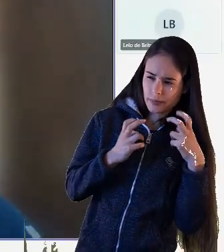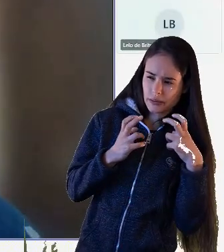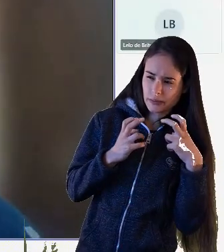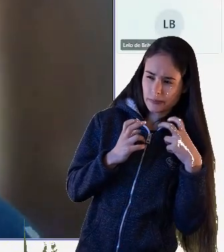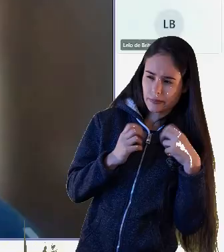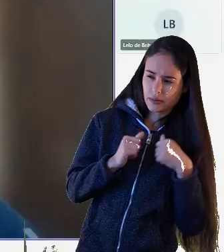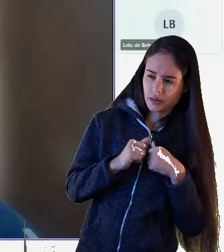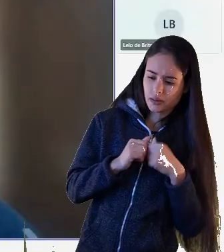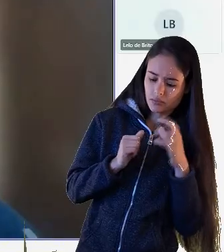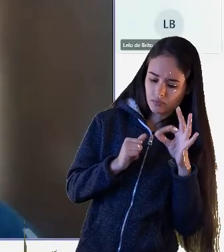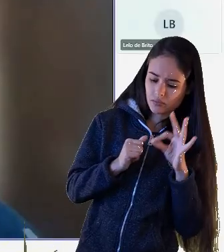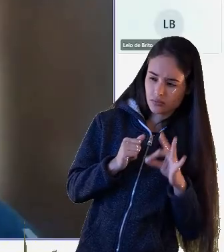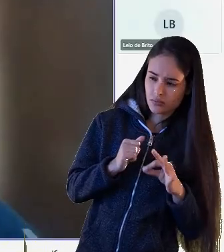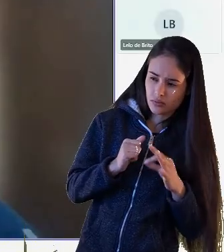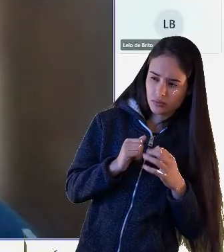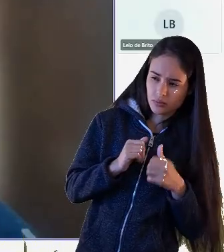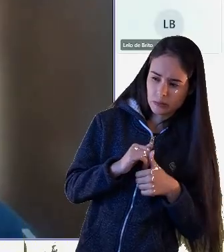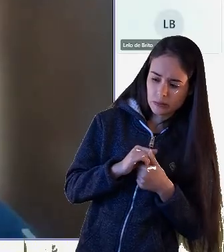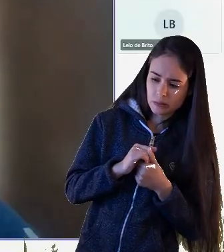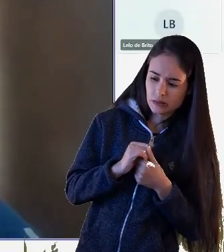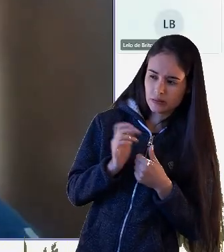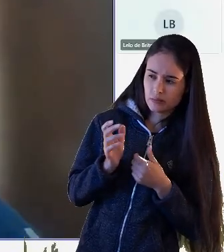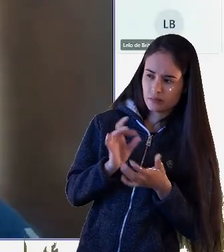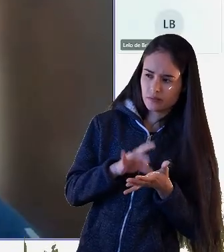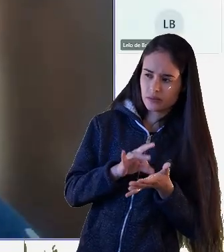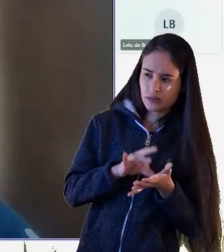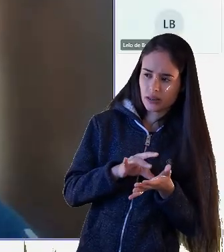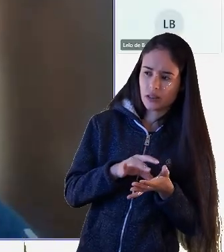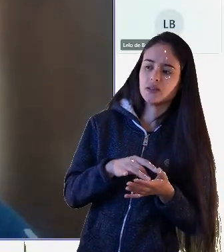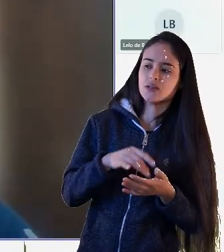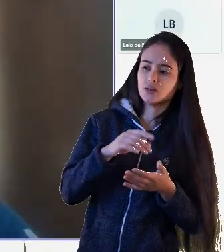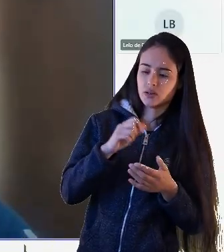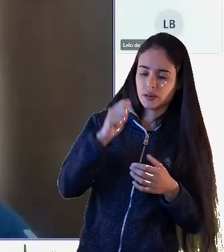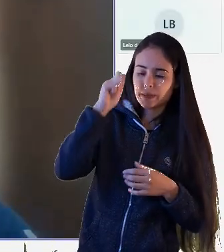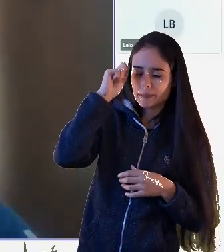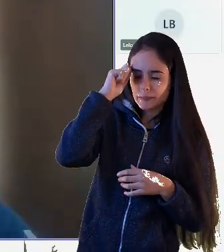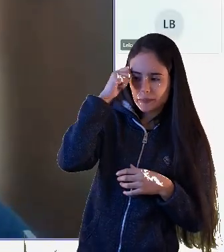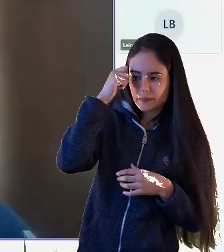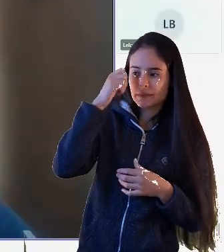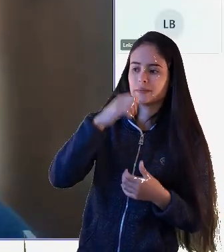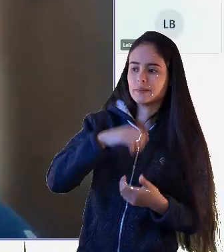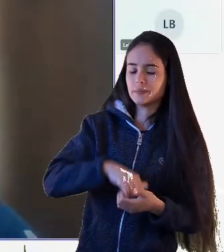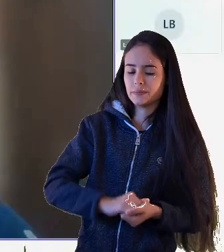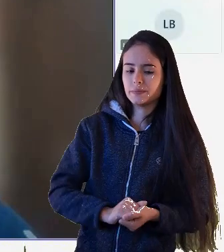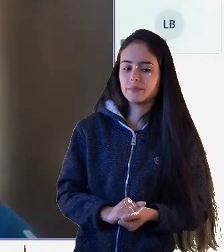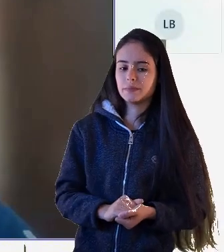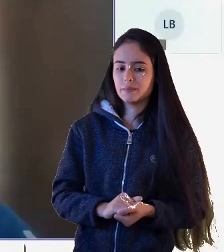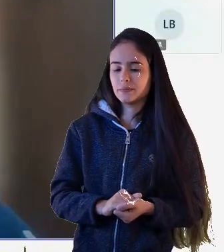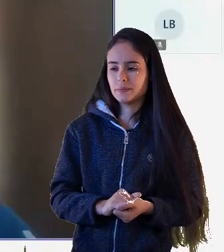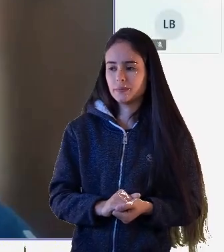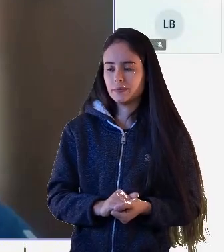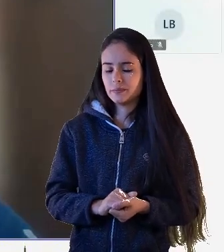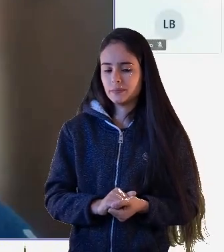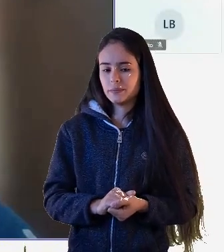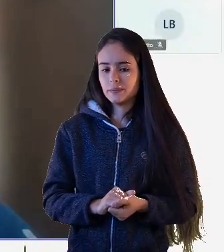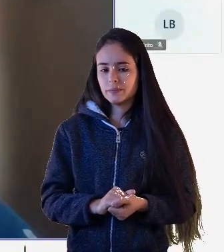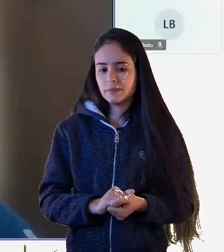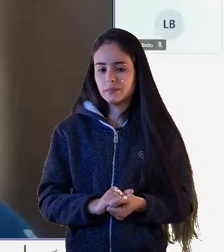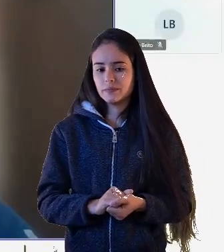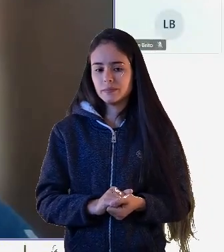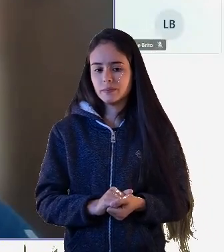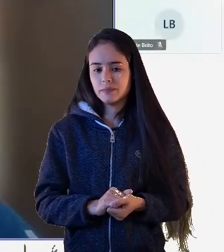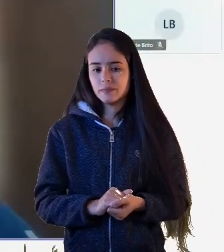lida socialmente como branca, né? Porque tem isso, né, gente? É o mais difícil da banca, é isso, é a gente saber se